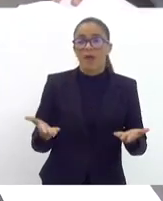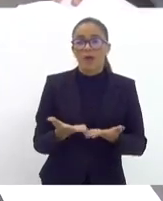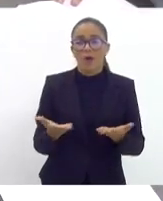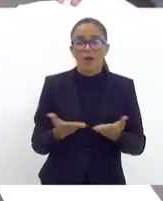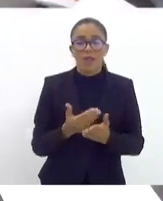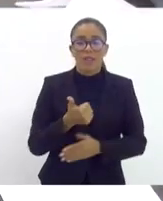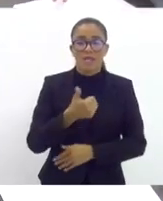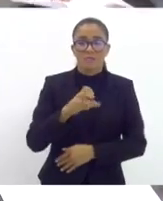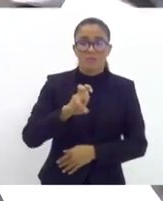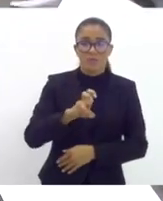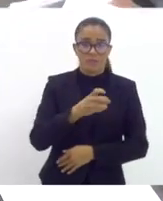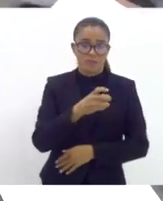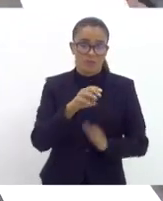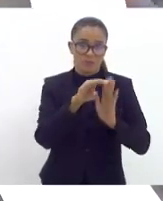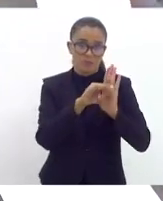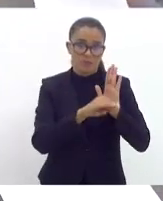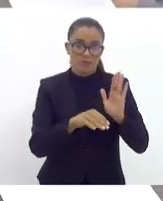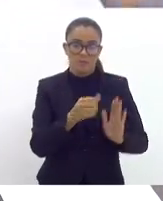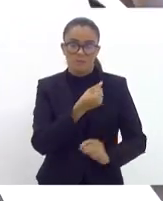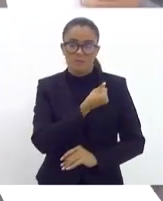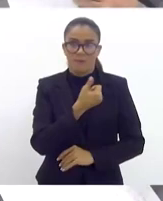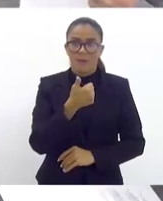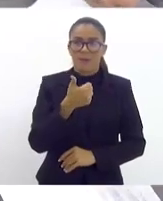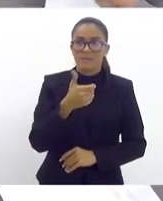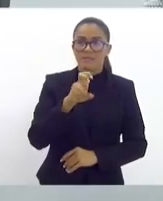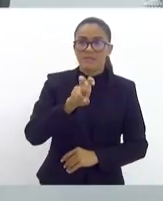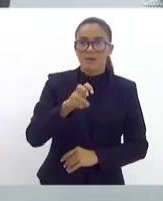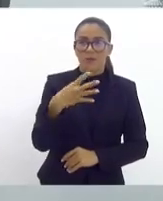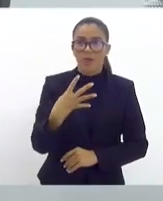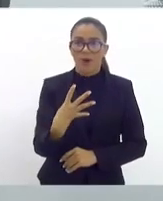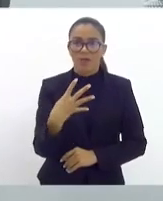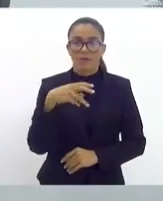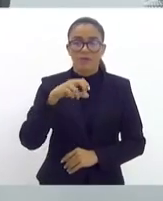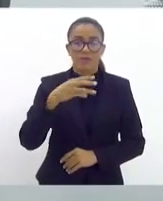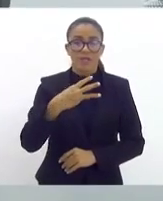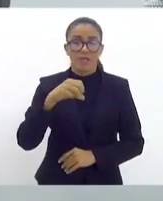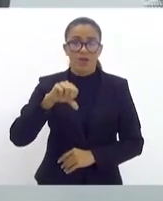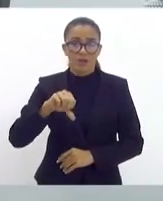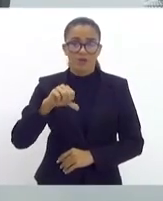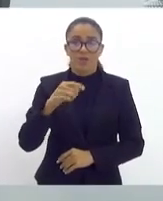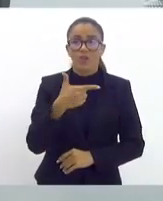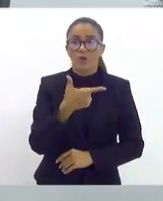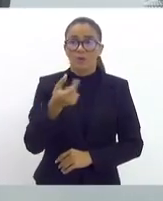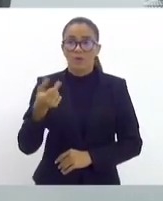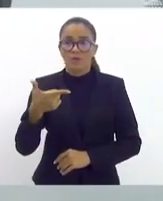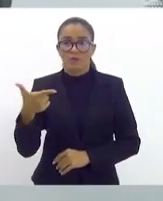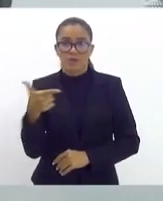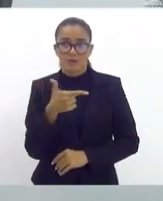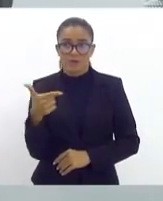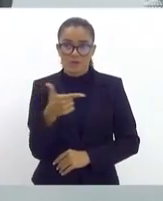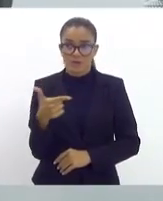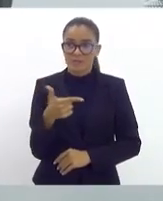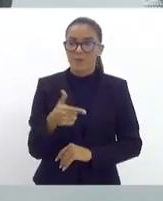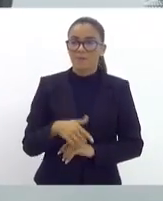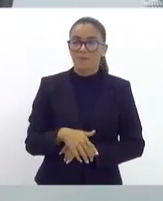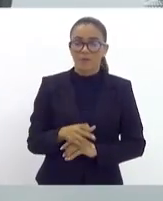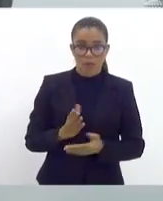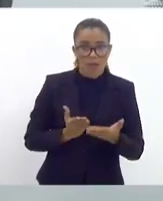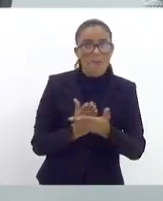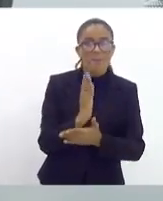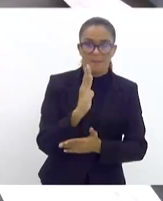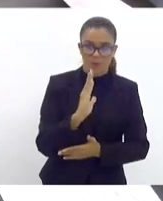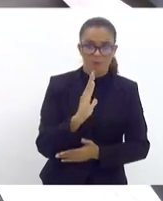da pauta é o PL 54 39 de 2022 não falei isso acho que permaneça Como estão